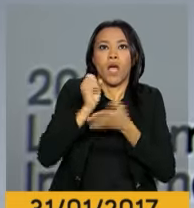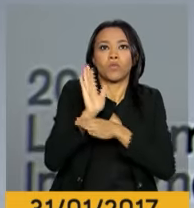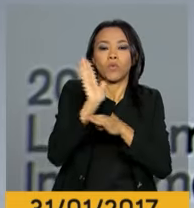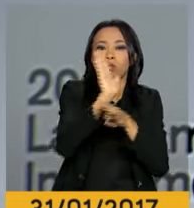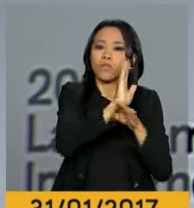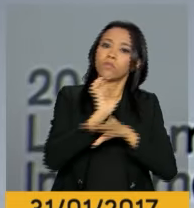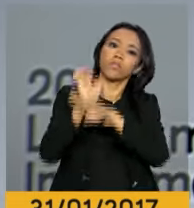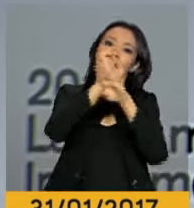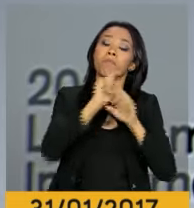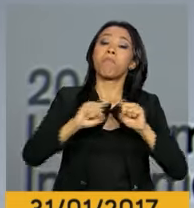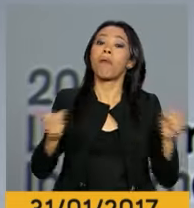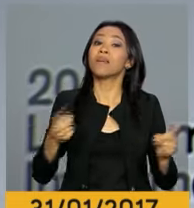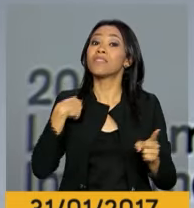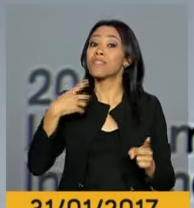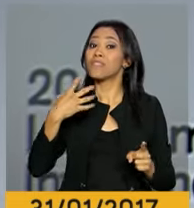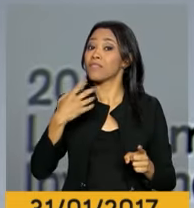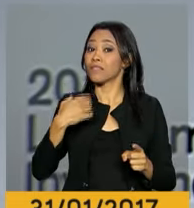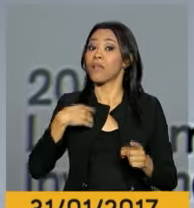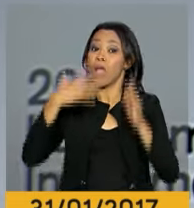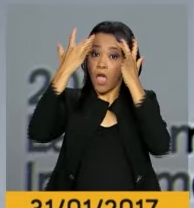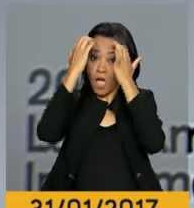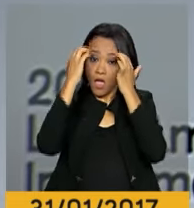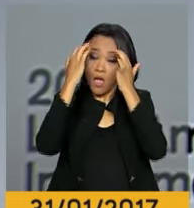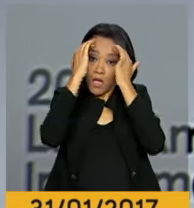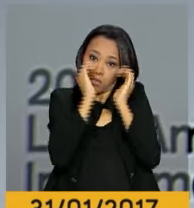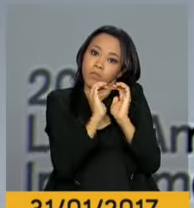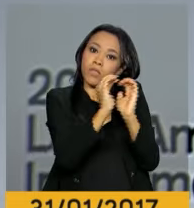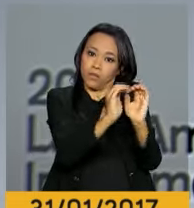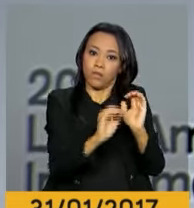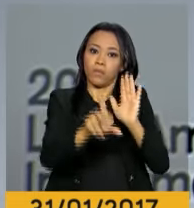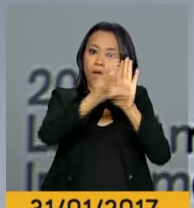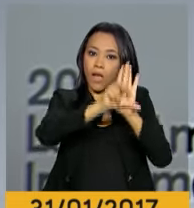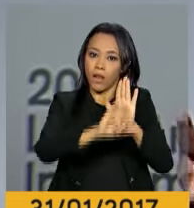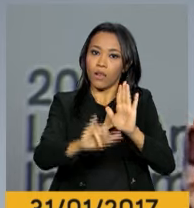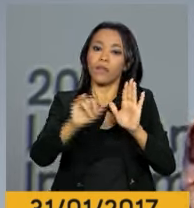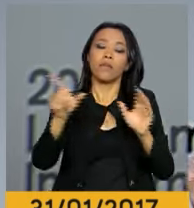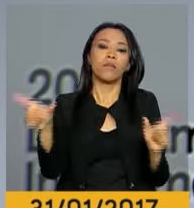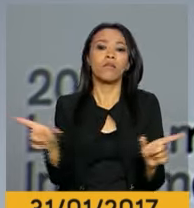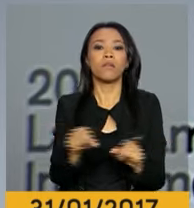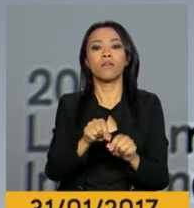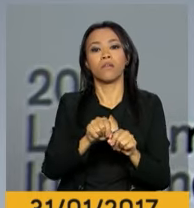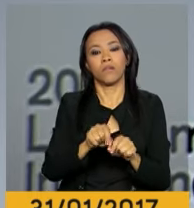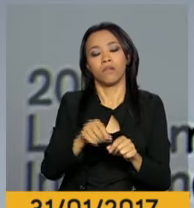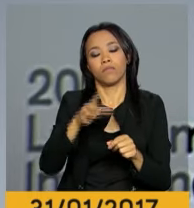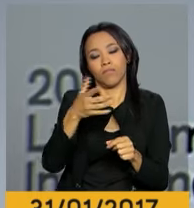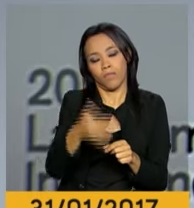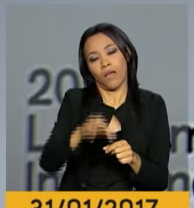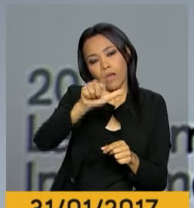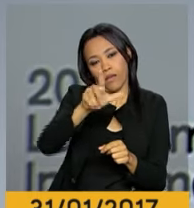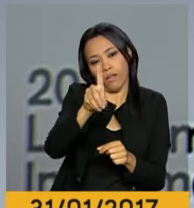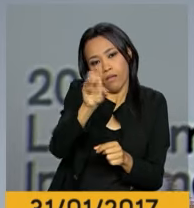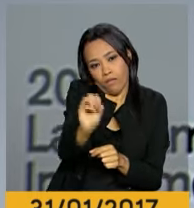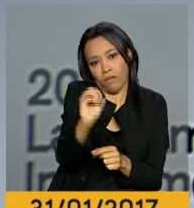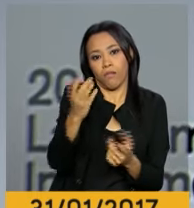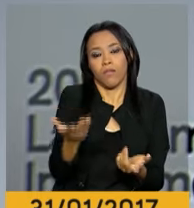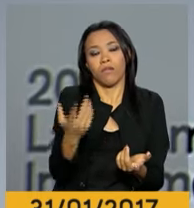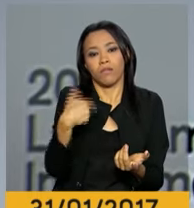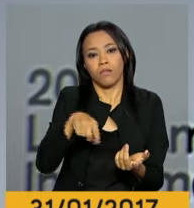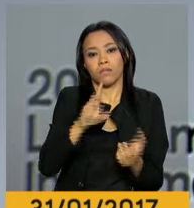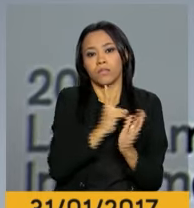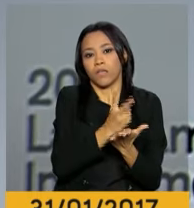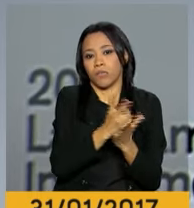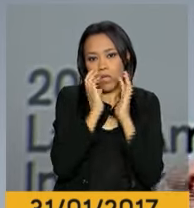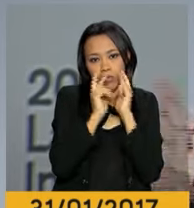violar a lei de responsabilidade fiscal a qual todos nós nós estamos sujeitos e exigindo